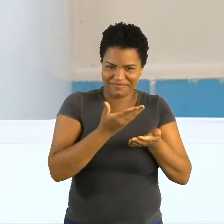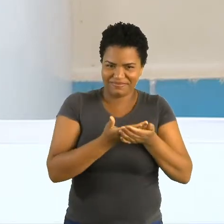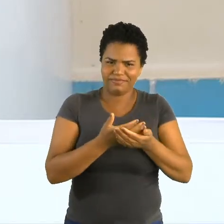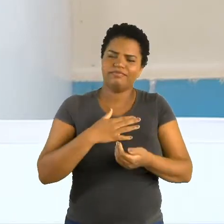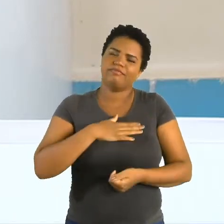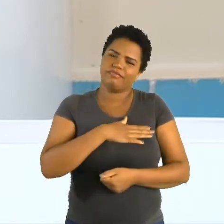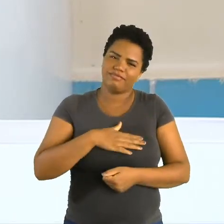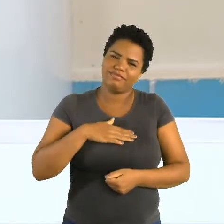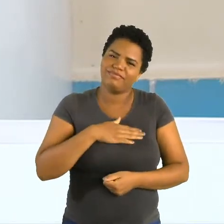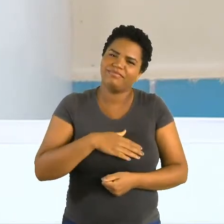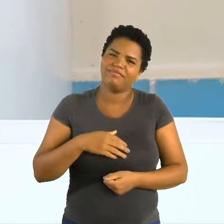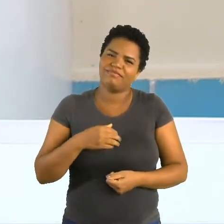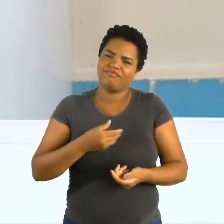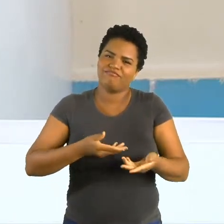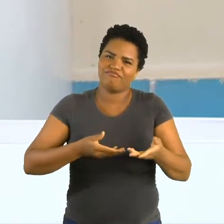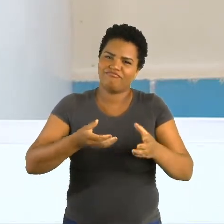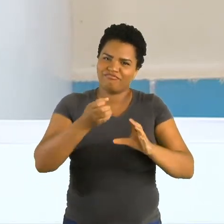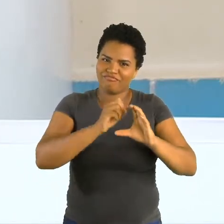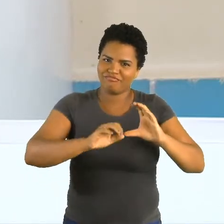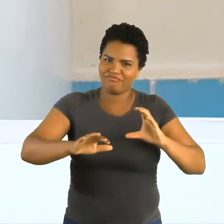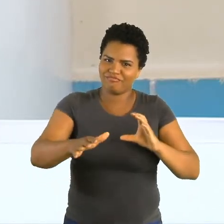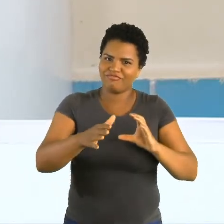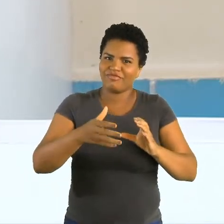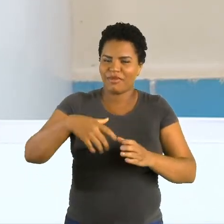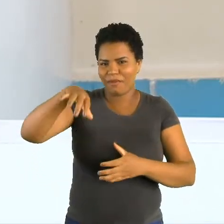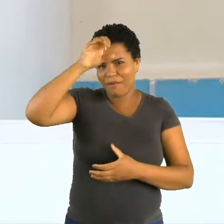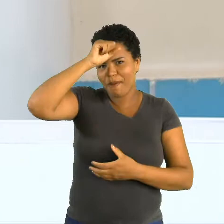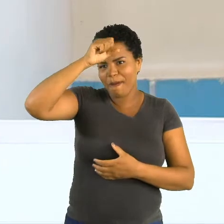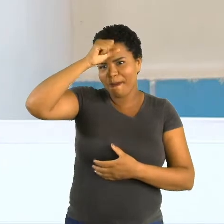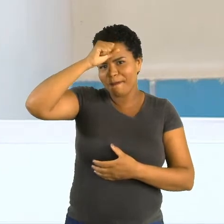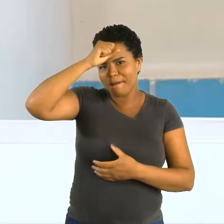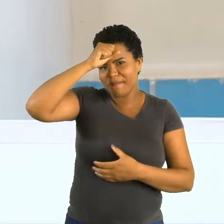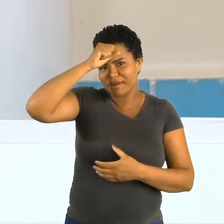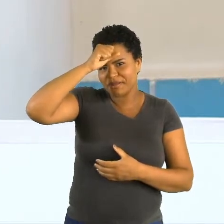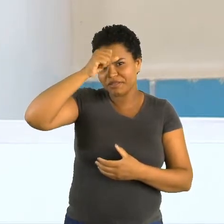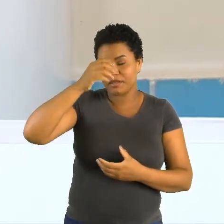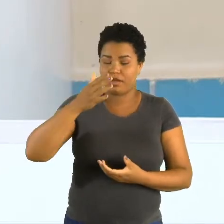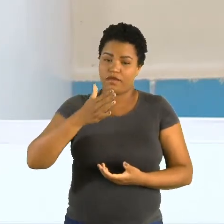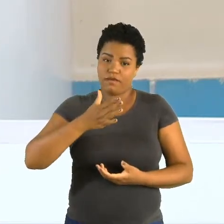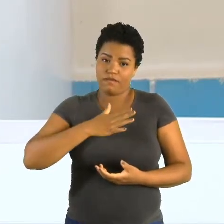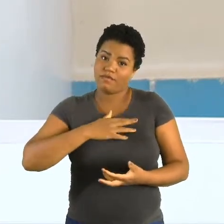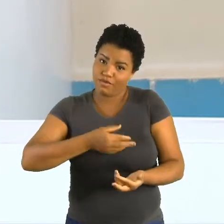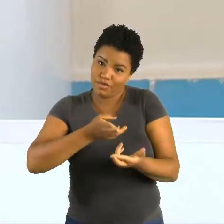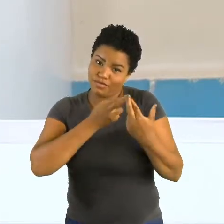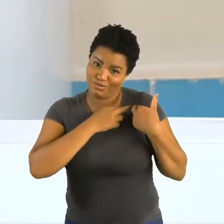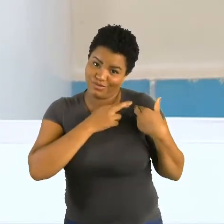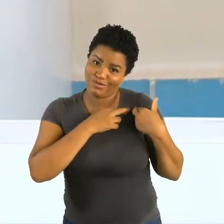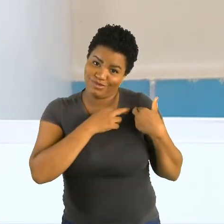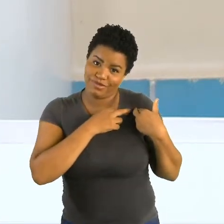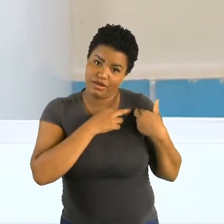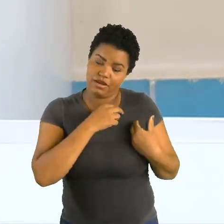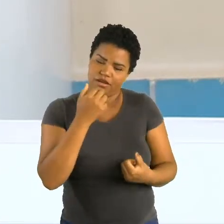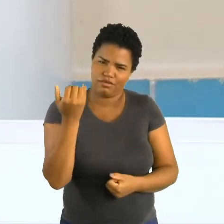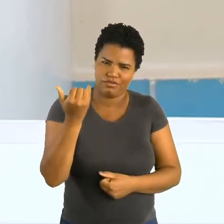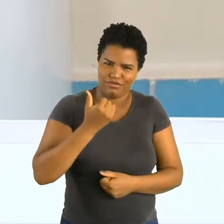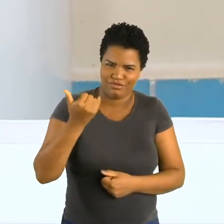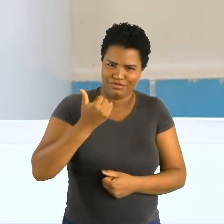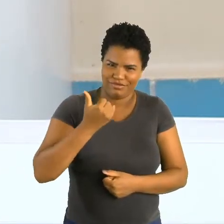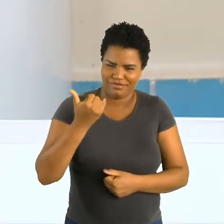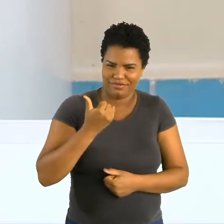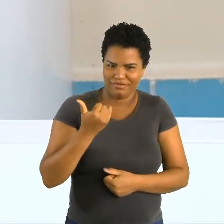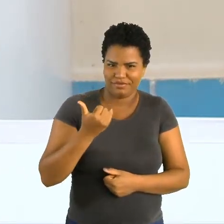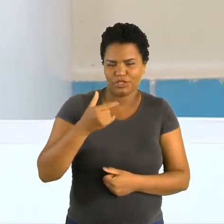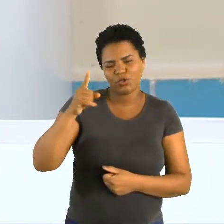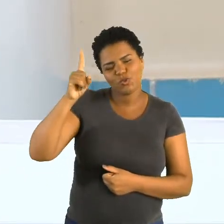de compartilhar o que eu aprendi com os meus responsáveis. Eles me disseram que todos